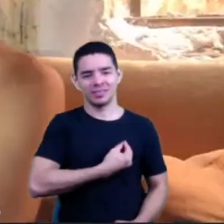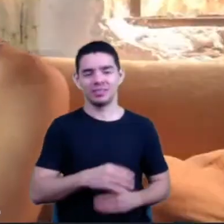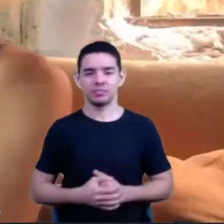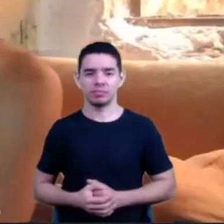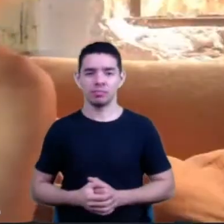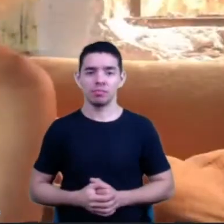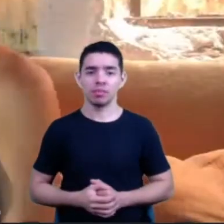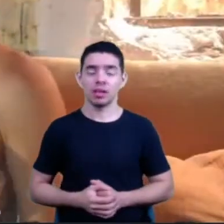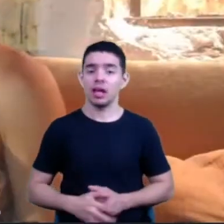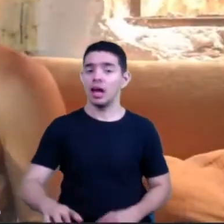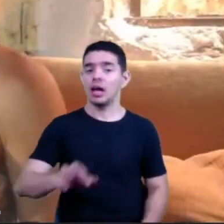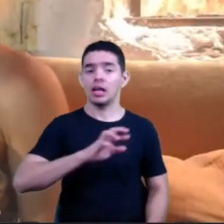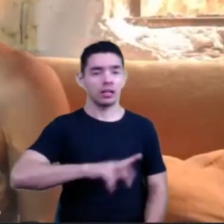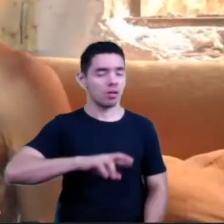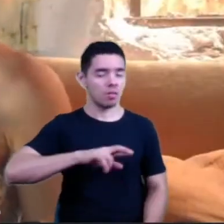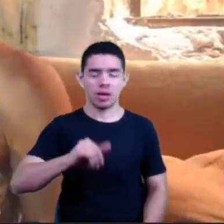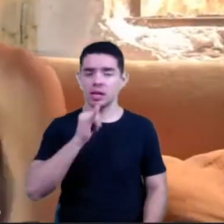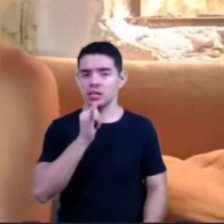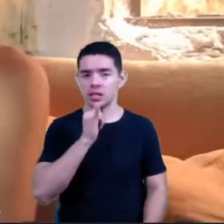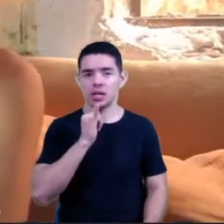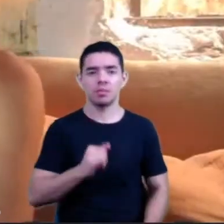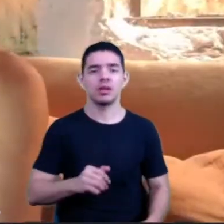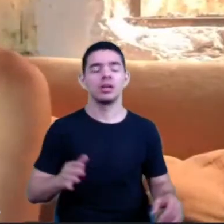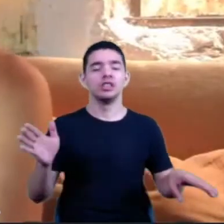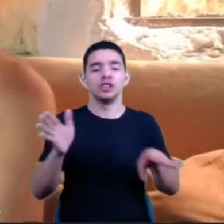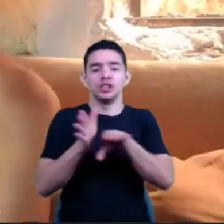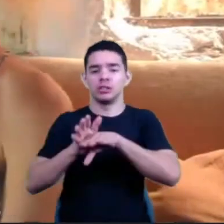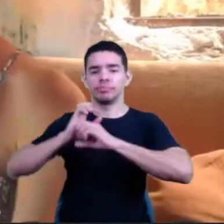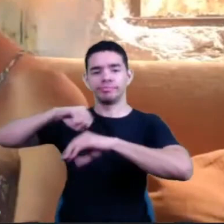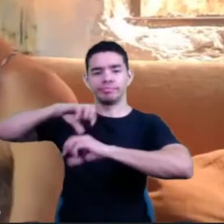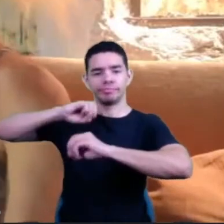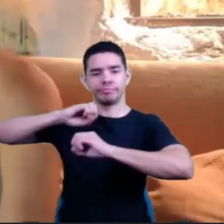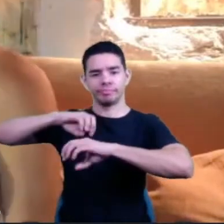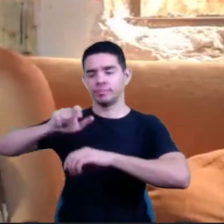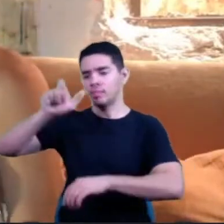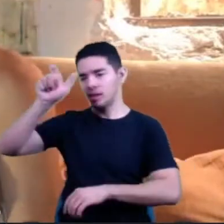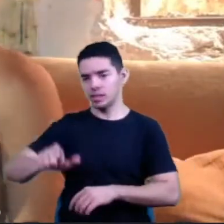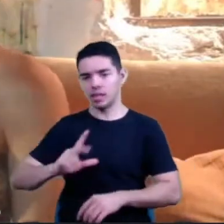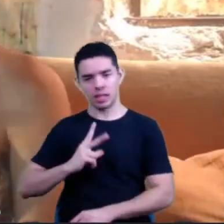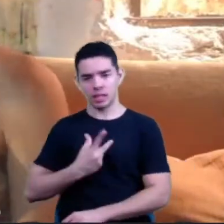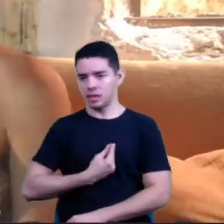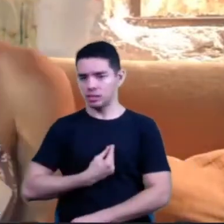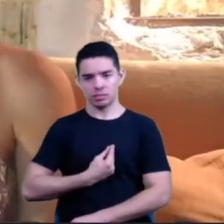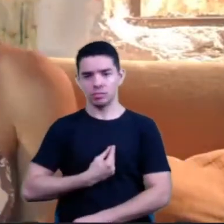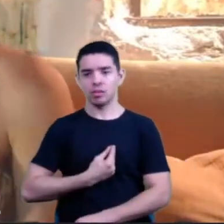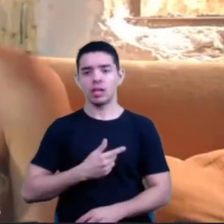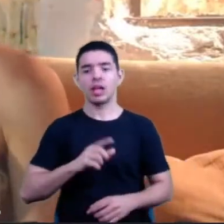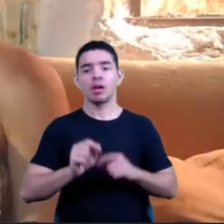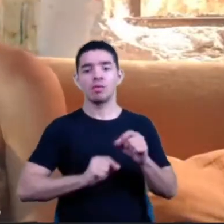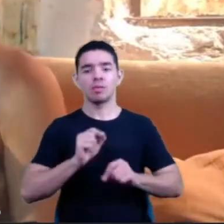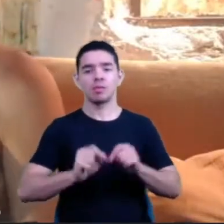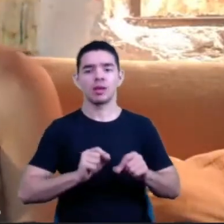Não é uma questão de você ir lá e doutrinar alguém ou ensinar alguém o que é ser pessoa trans, mas de você